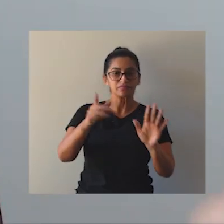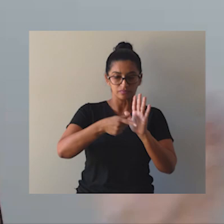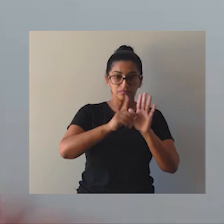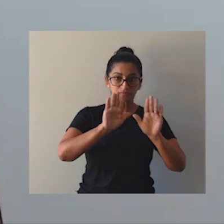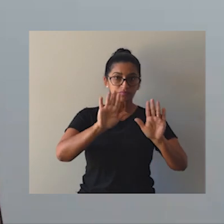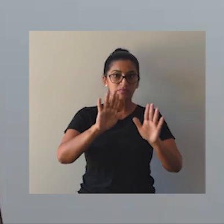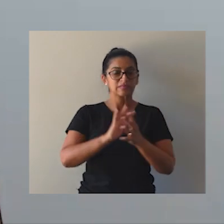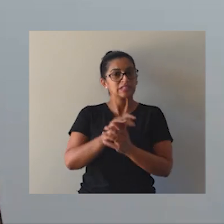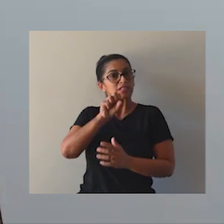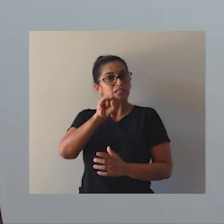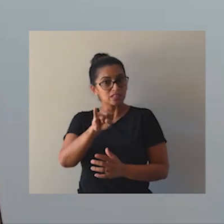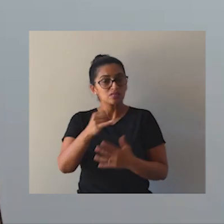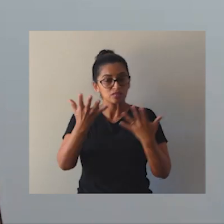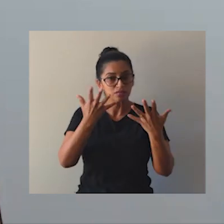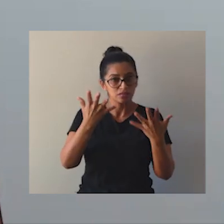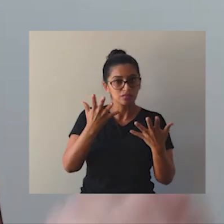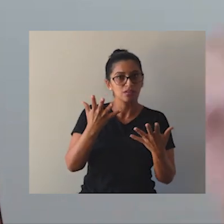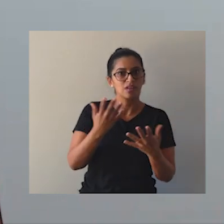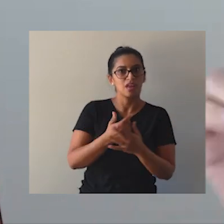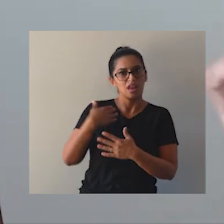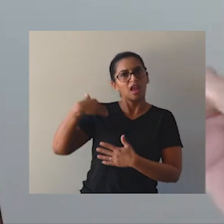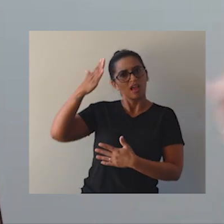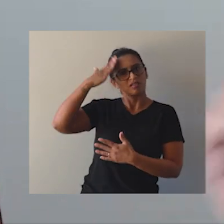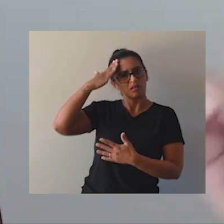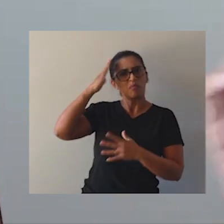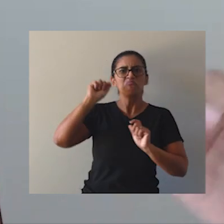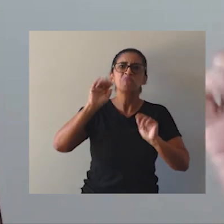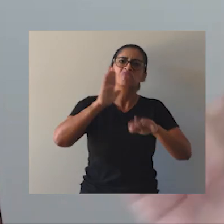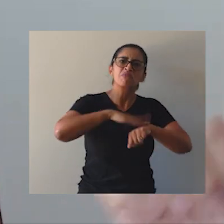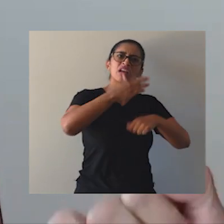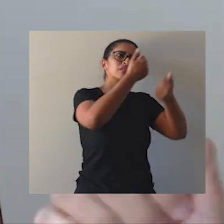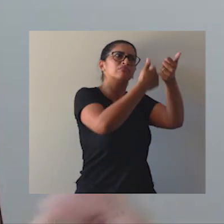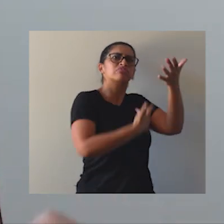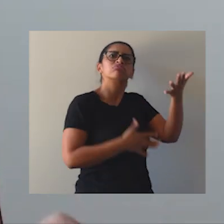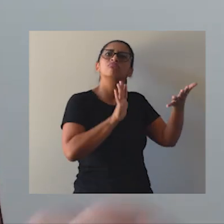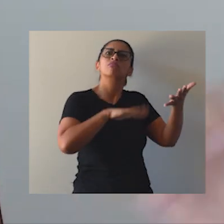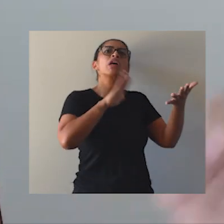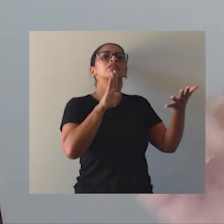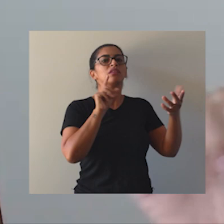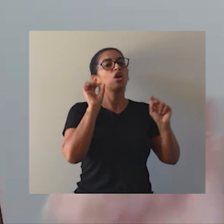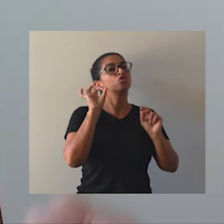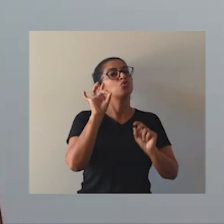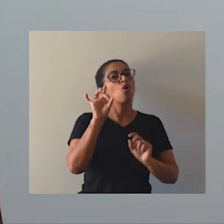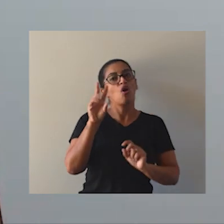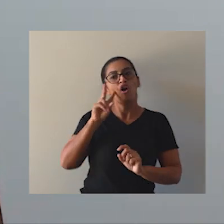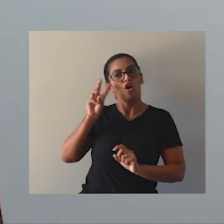vocês terem acesso à declaração, lá embaixo tem um link que está escrito descrição, é só vocês